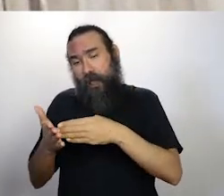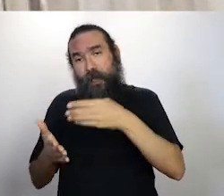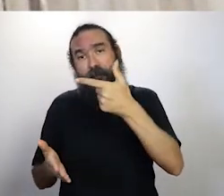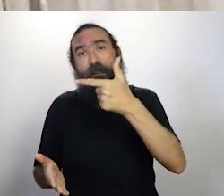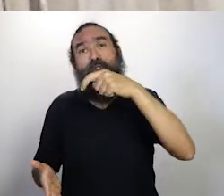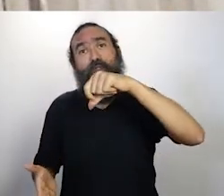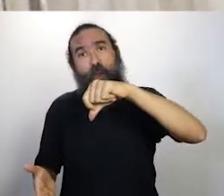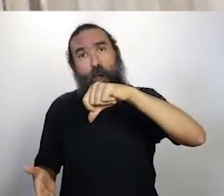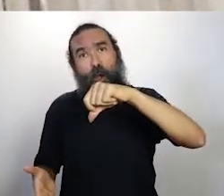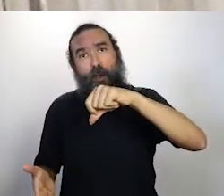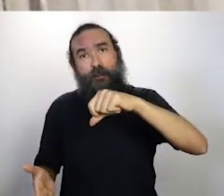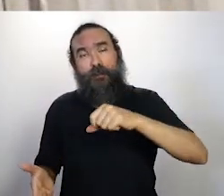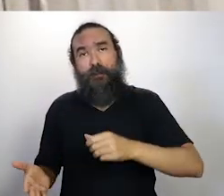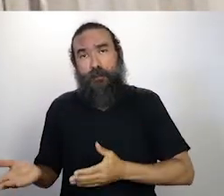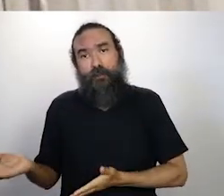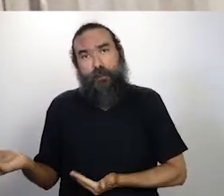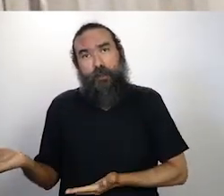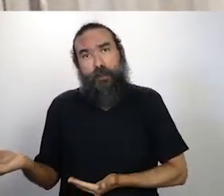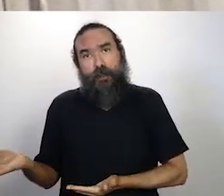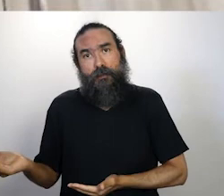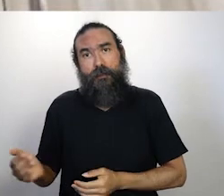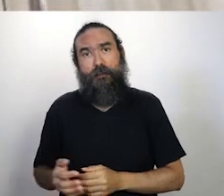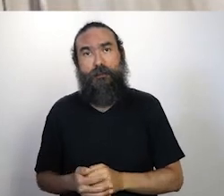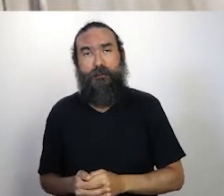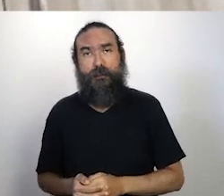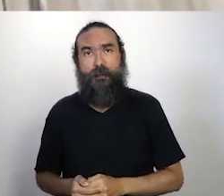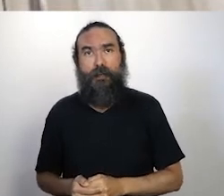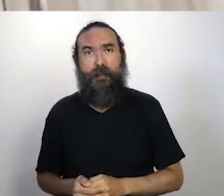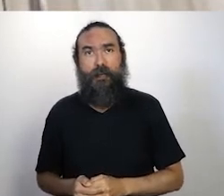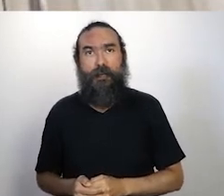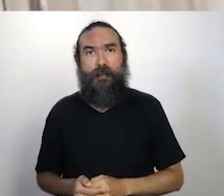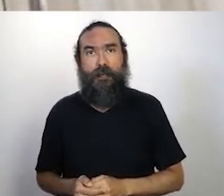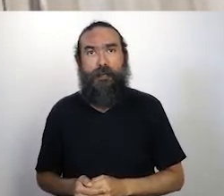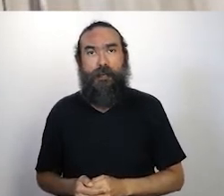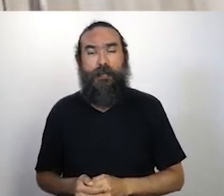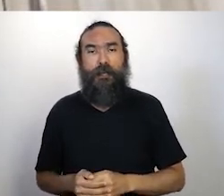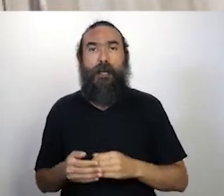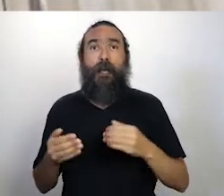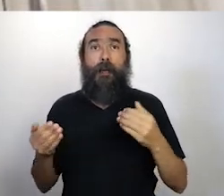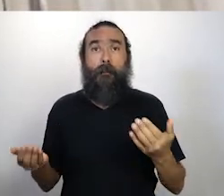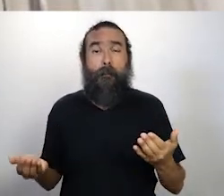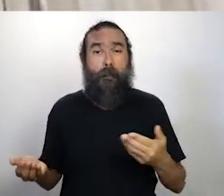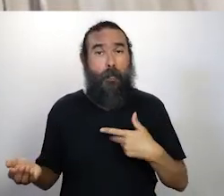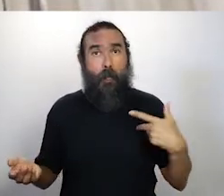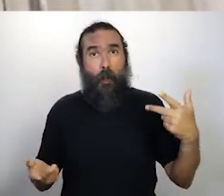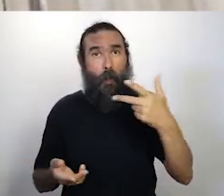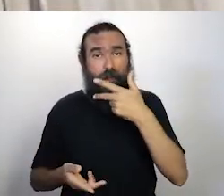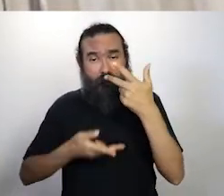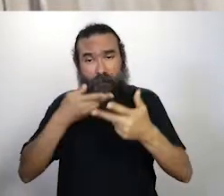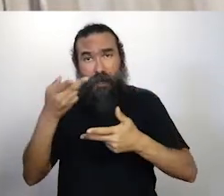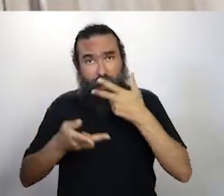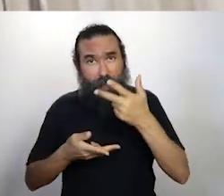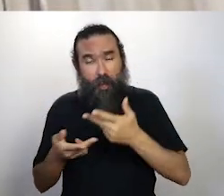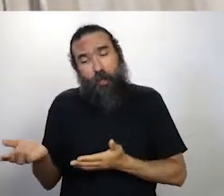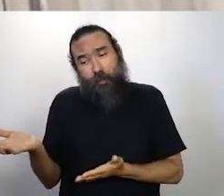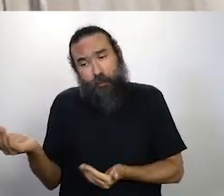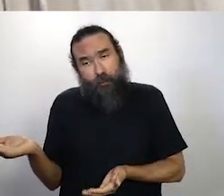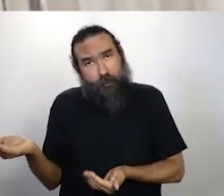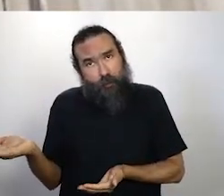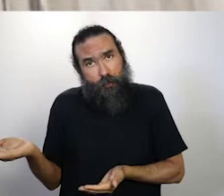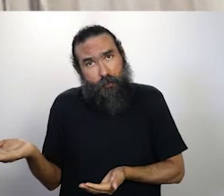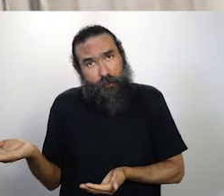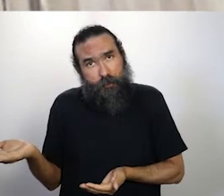do Brasil, mas de jovens, né? Mas, ao mesmo tempo que quando a gente fala de juventudes em toda a